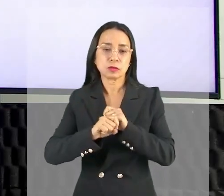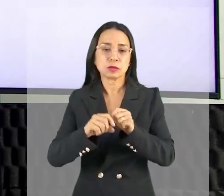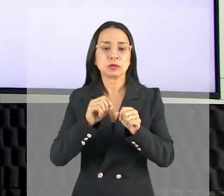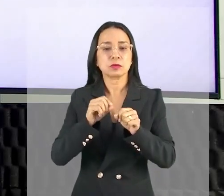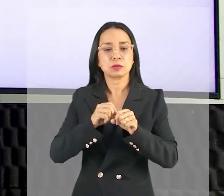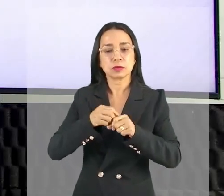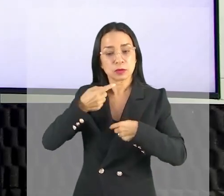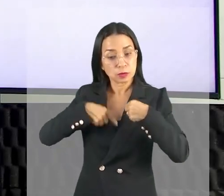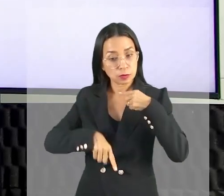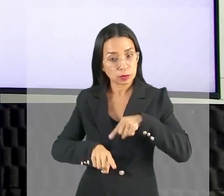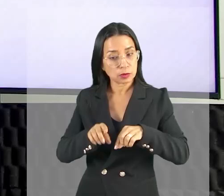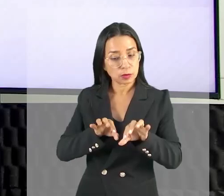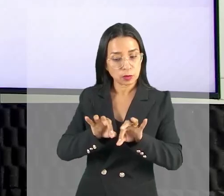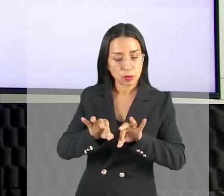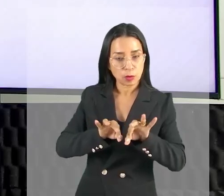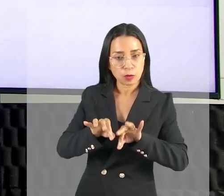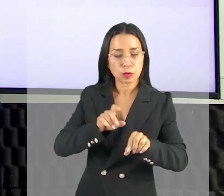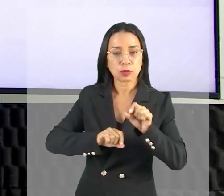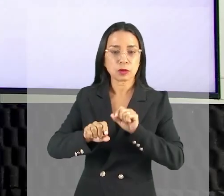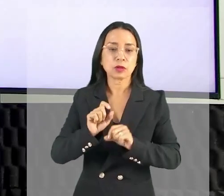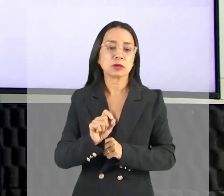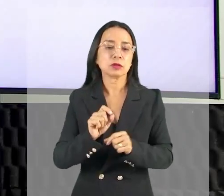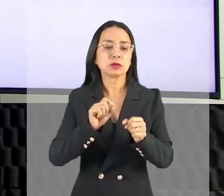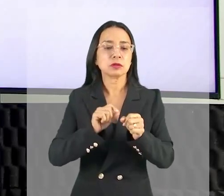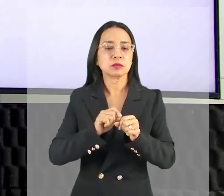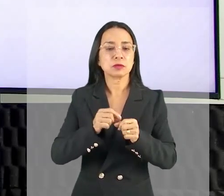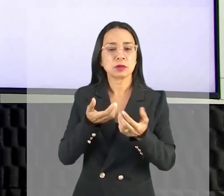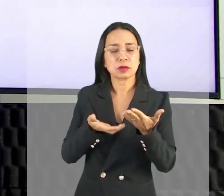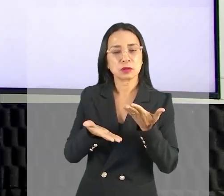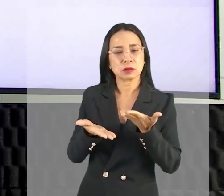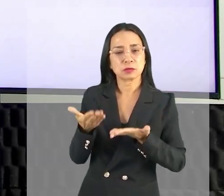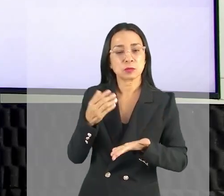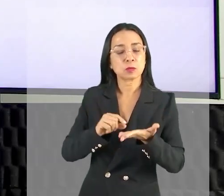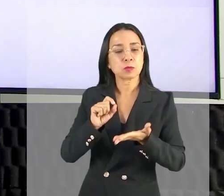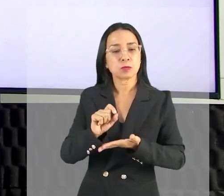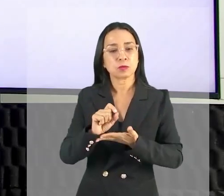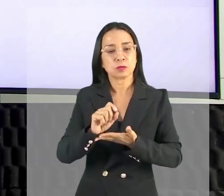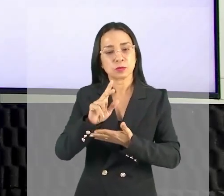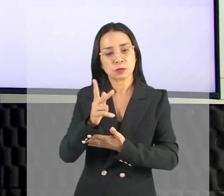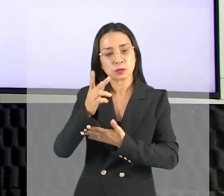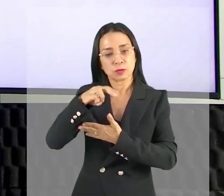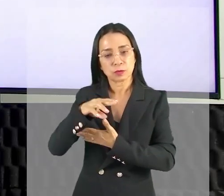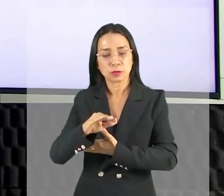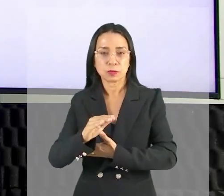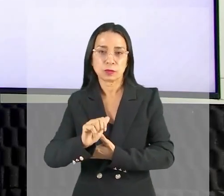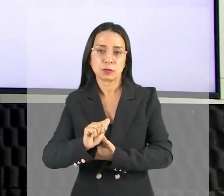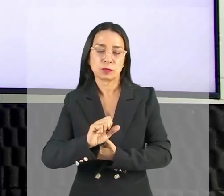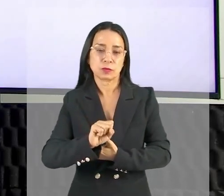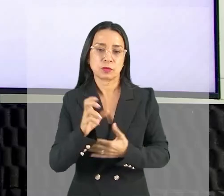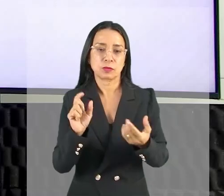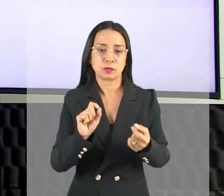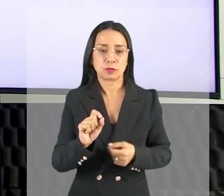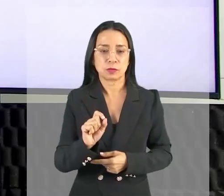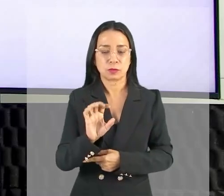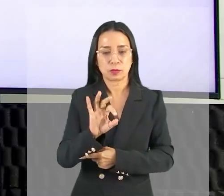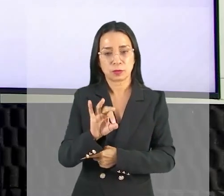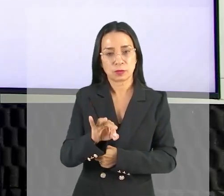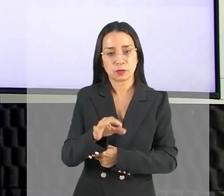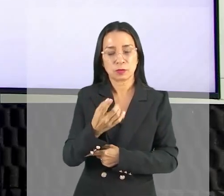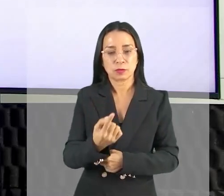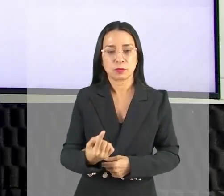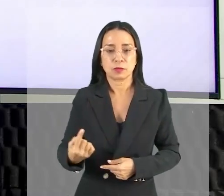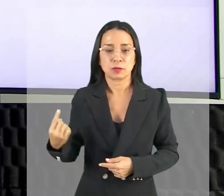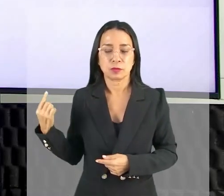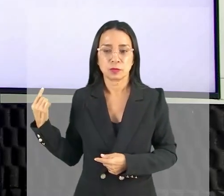fazer o organismo funcionar, né? E quem que faz essa interação com o oxigênio? As hemácias, certo? Então,